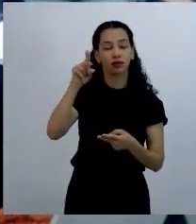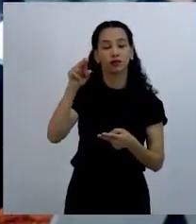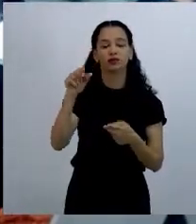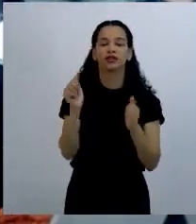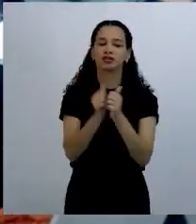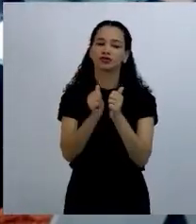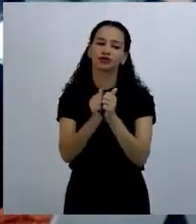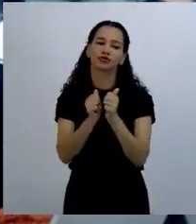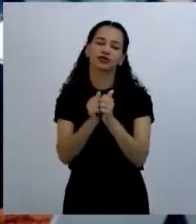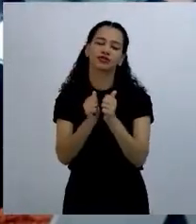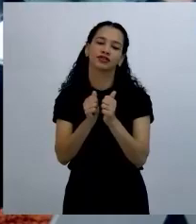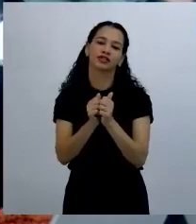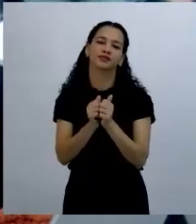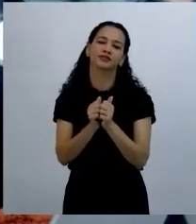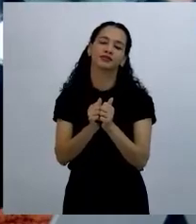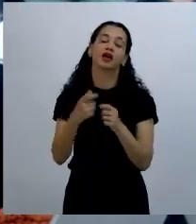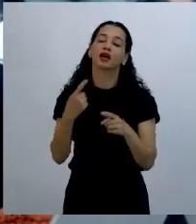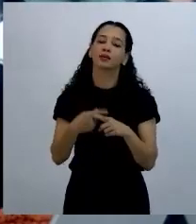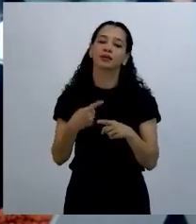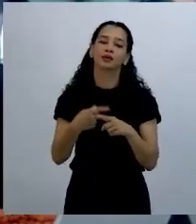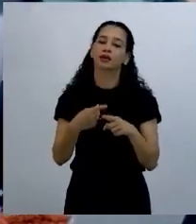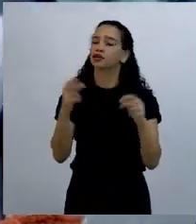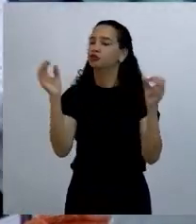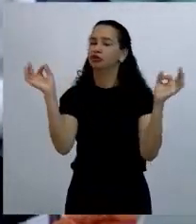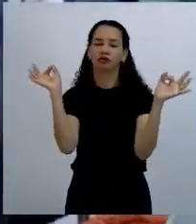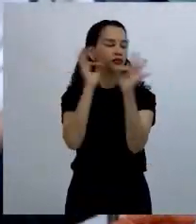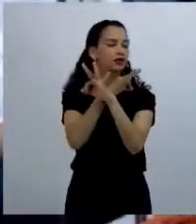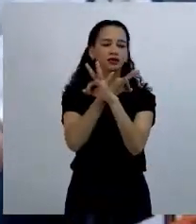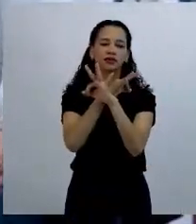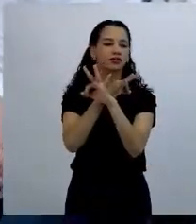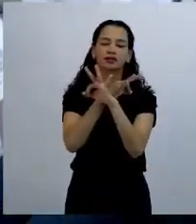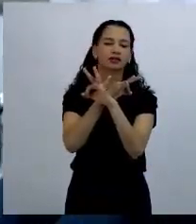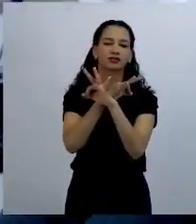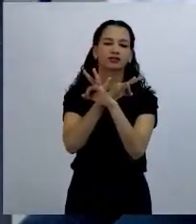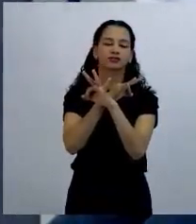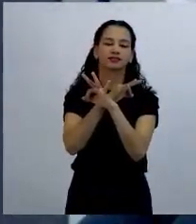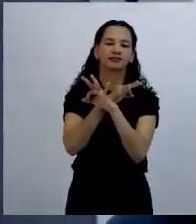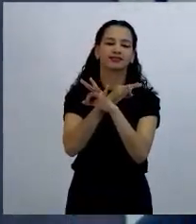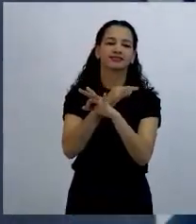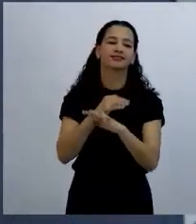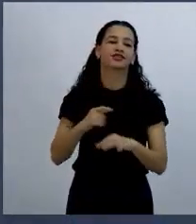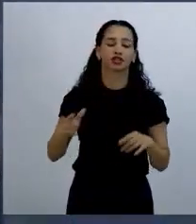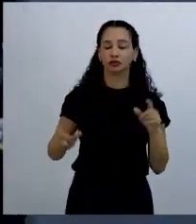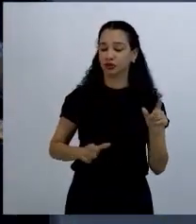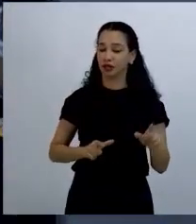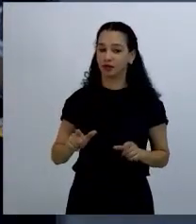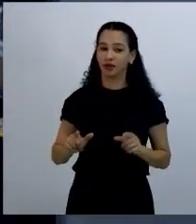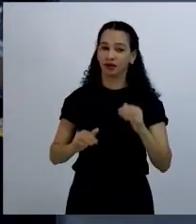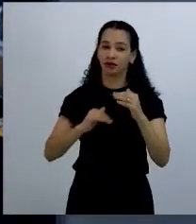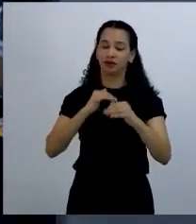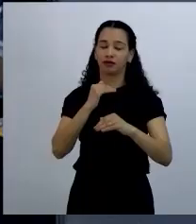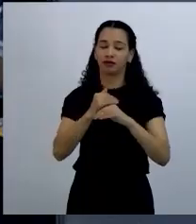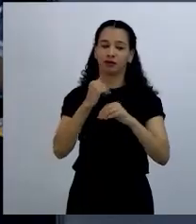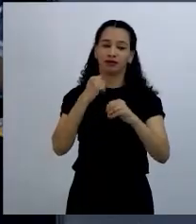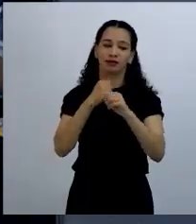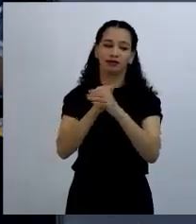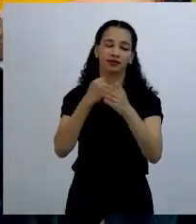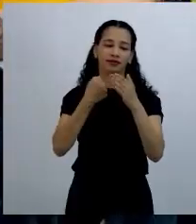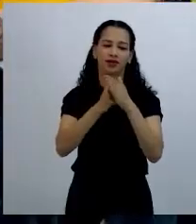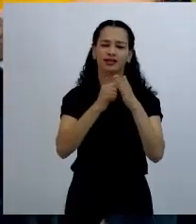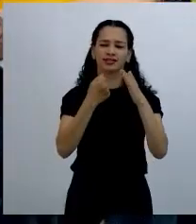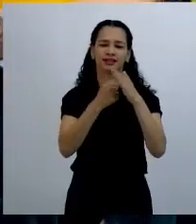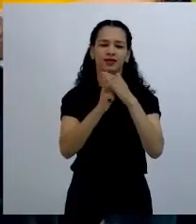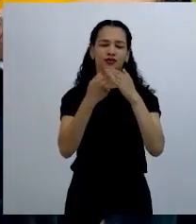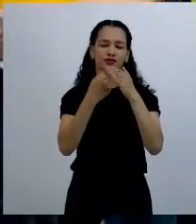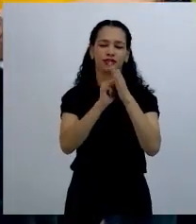viu e eu gosto porque toda vez que eu vejo um lugar que está em obras tem uma plaquinha né Desculpe nos o transtorno estamos em